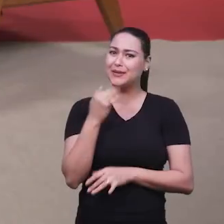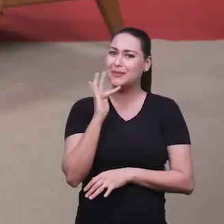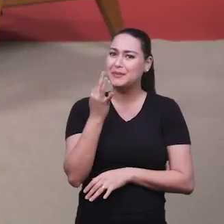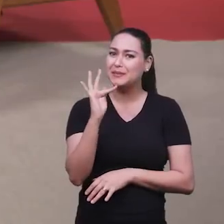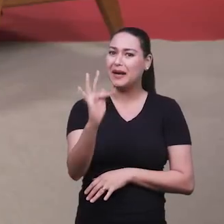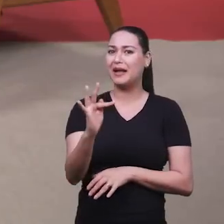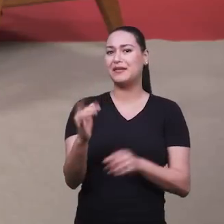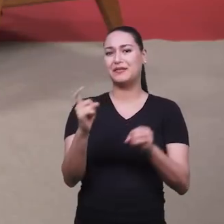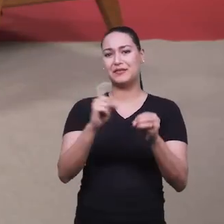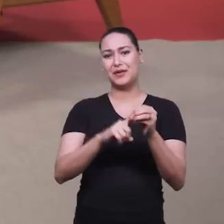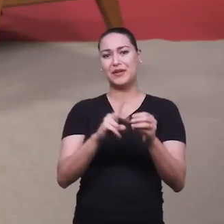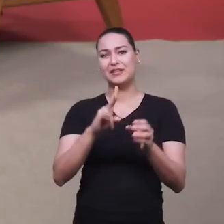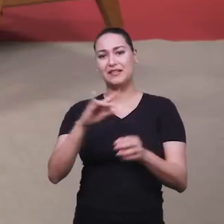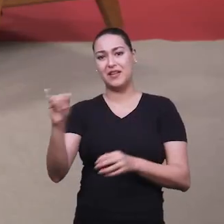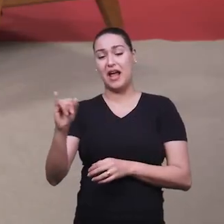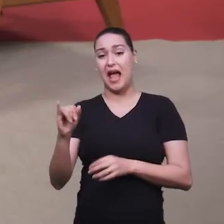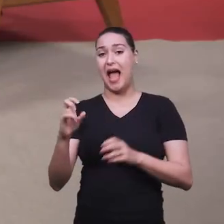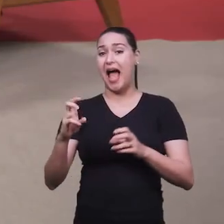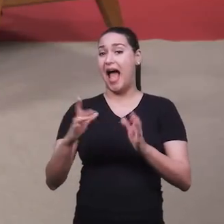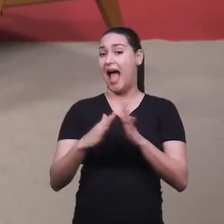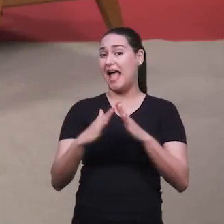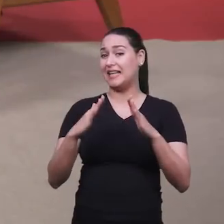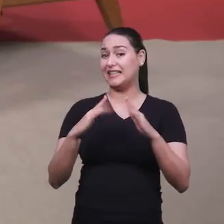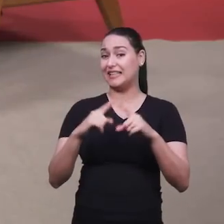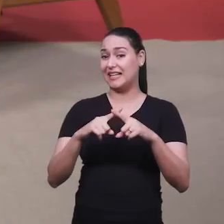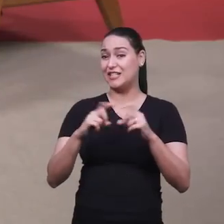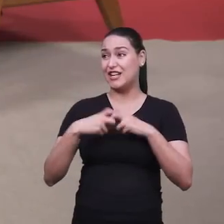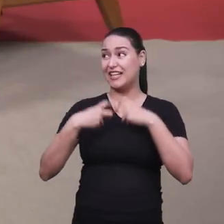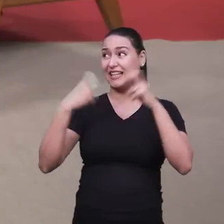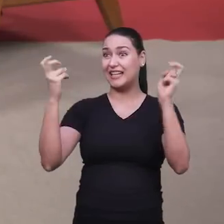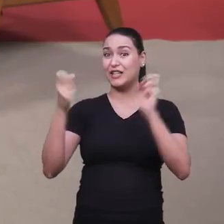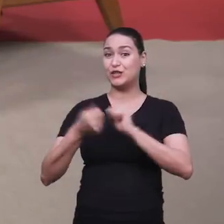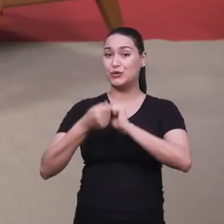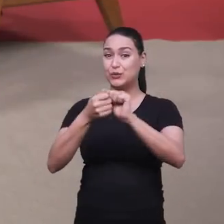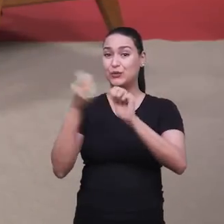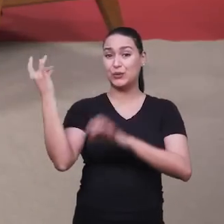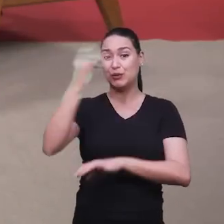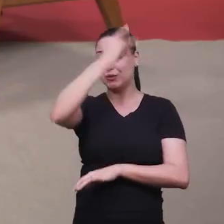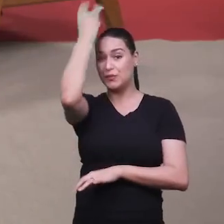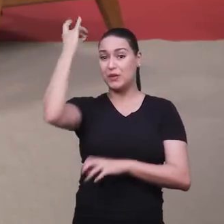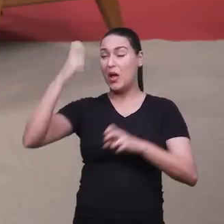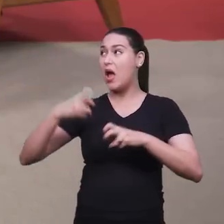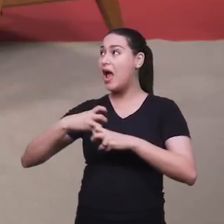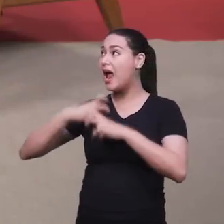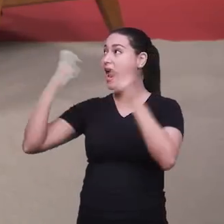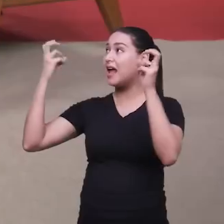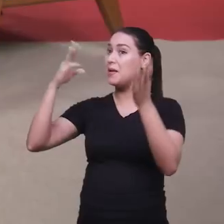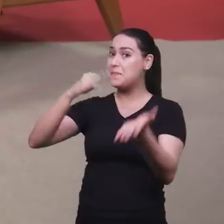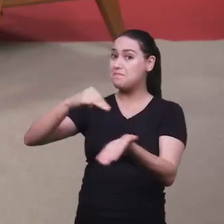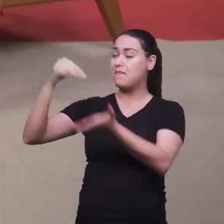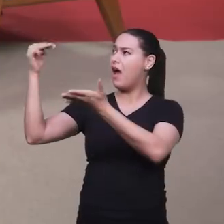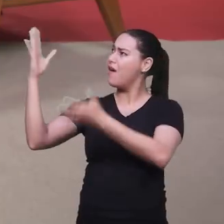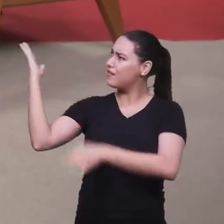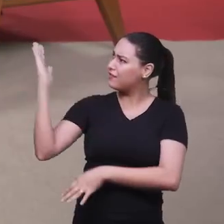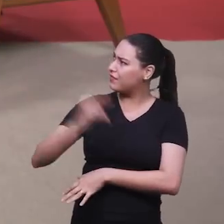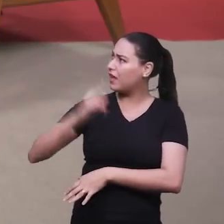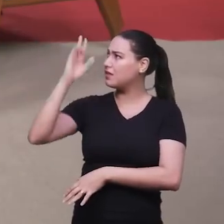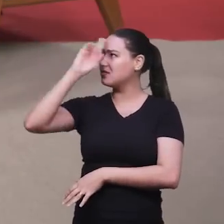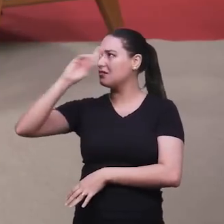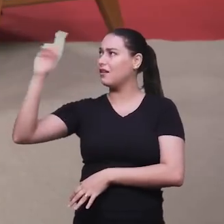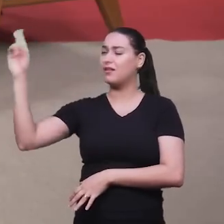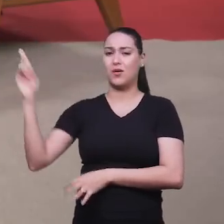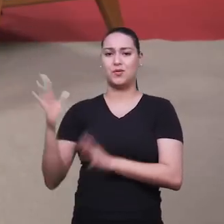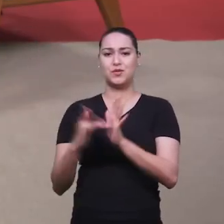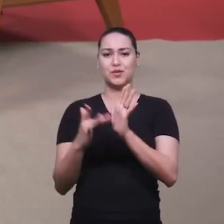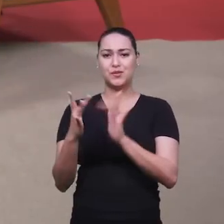Deus. Jesus está às portas. A igreja grita, Maranata, junto com o Espírito Santo, pedindo, vem,